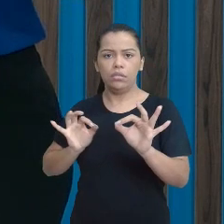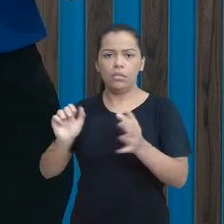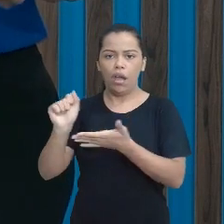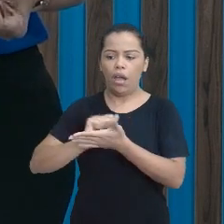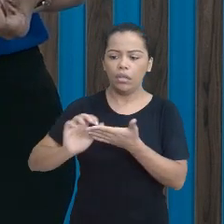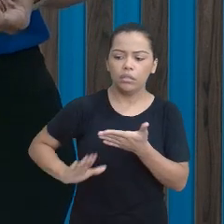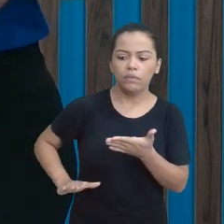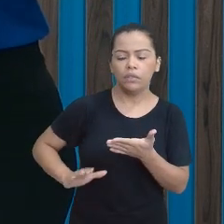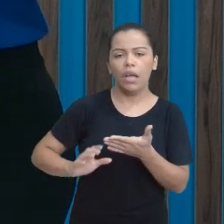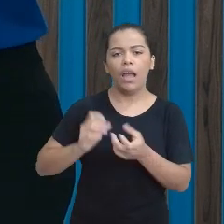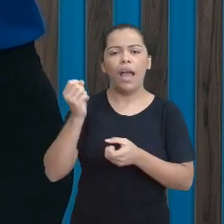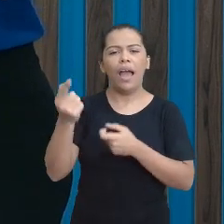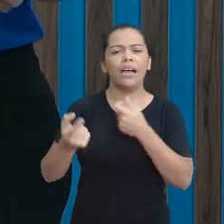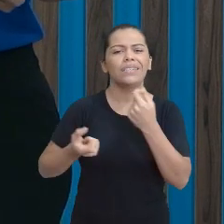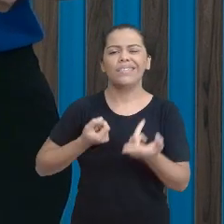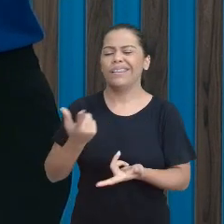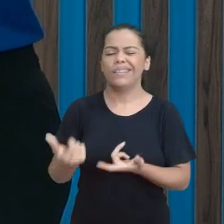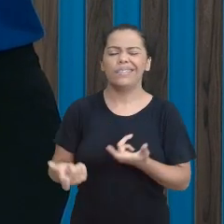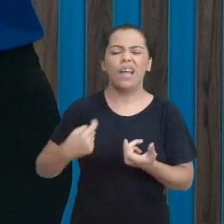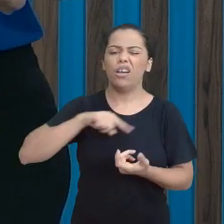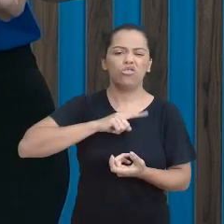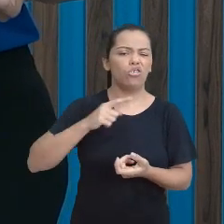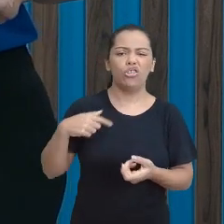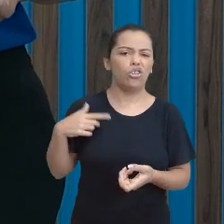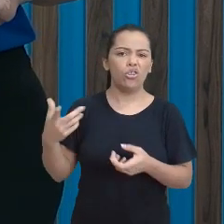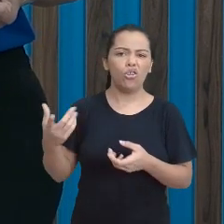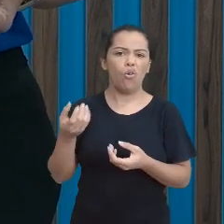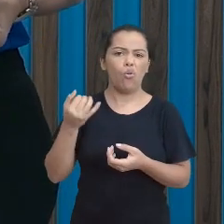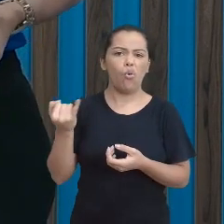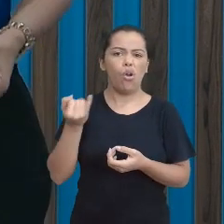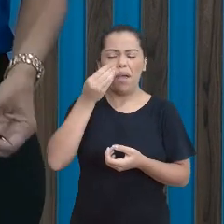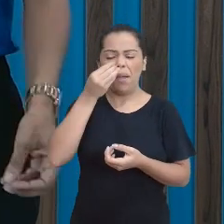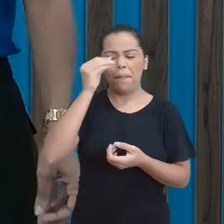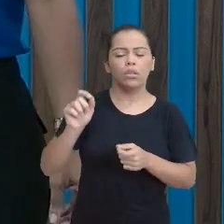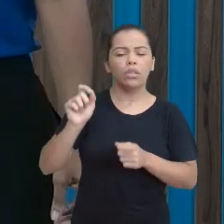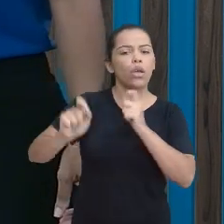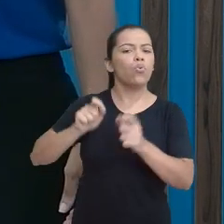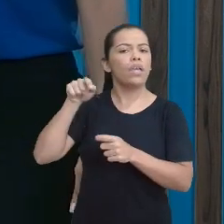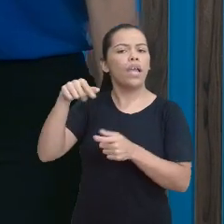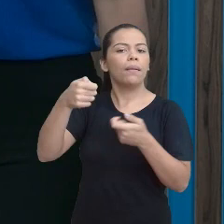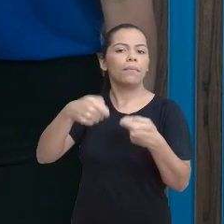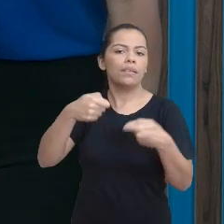o que ele quer. E ele se comunica e ele evidencia para a gente.